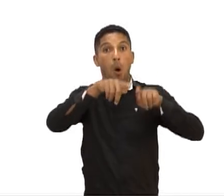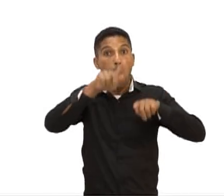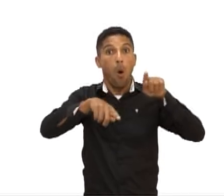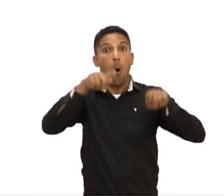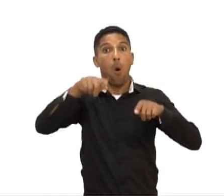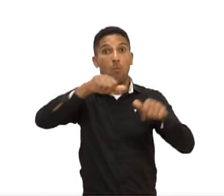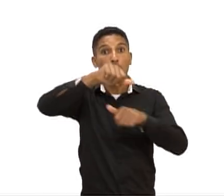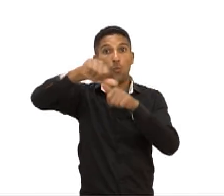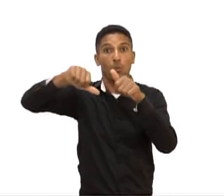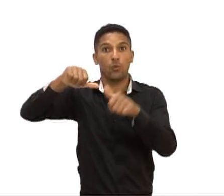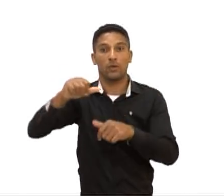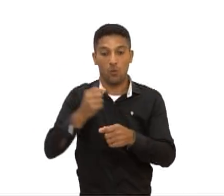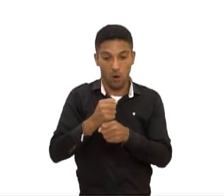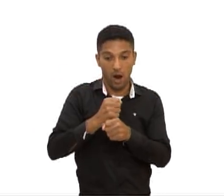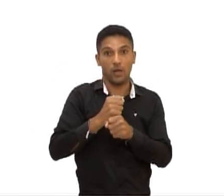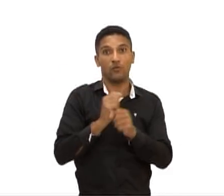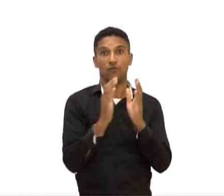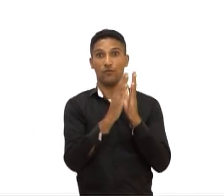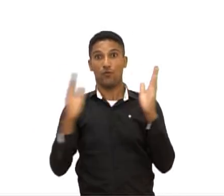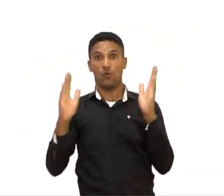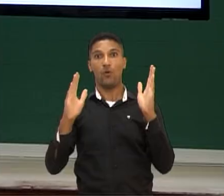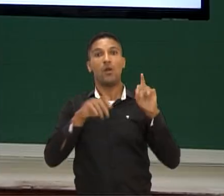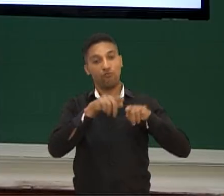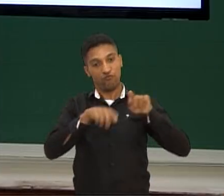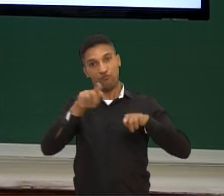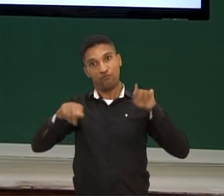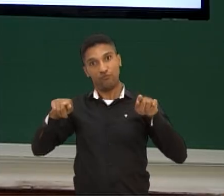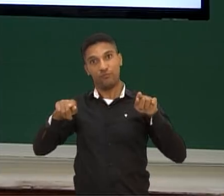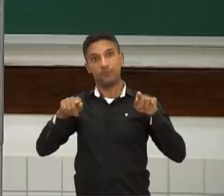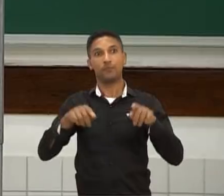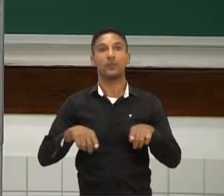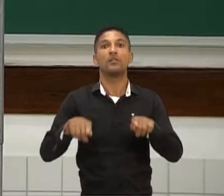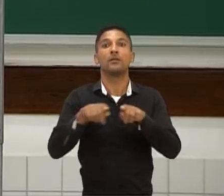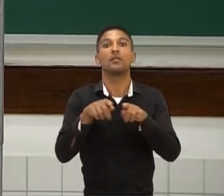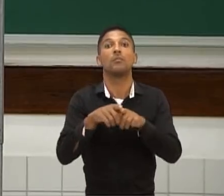a interação da sociedade e da natureza.